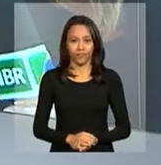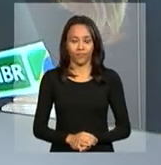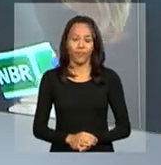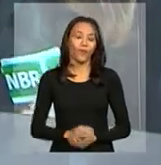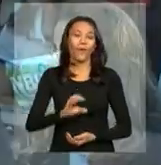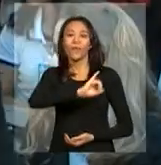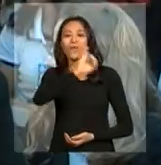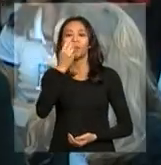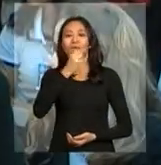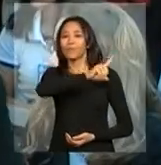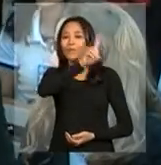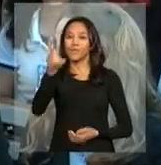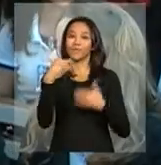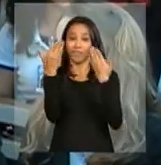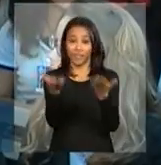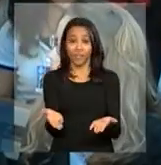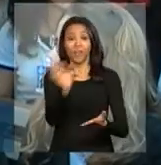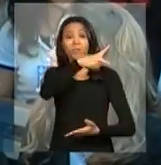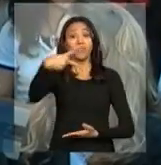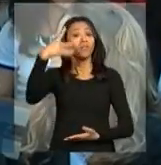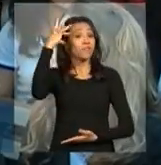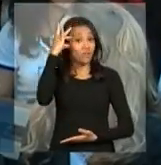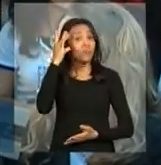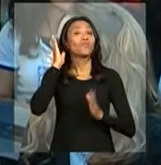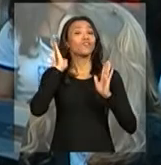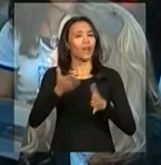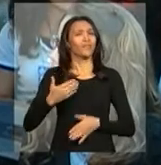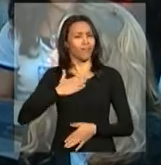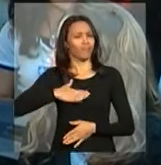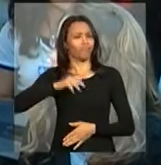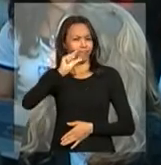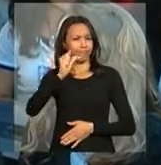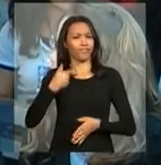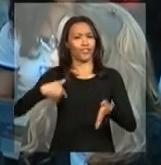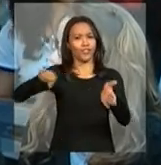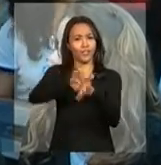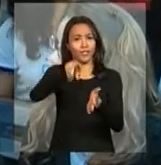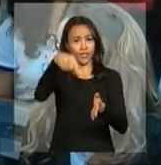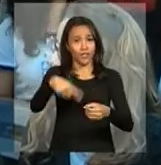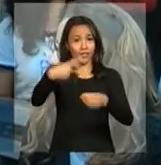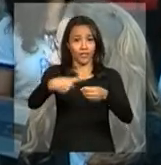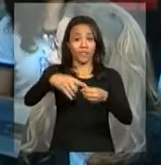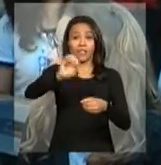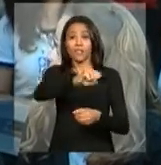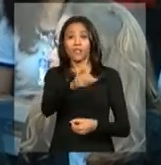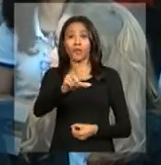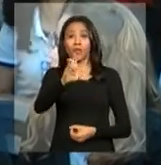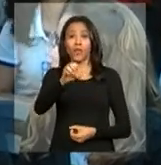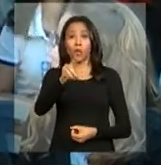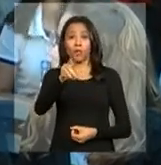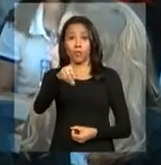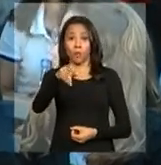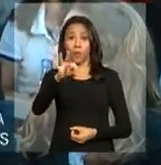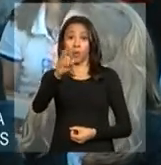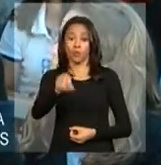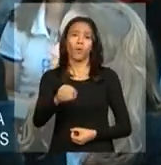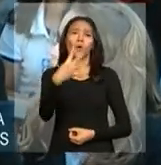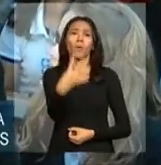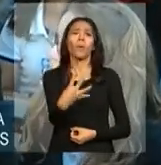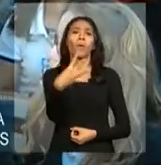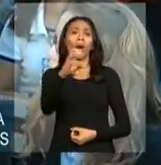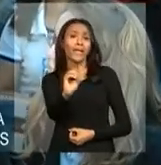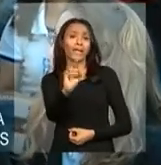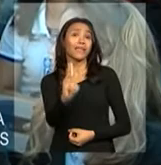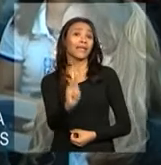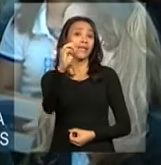Olá, bom dia, Daniele. A presidenta Dilma Rousseff já deve estar chegando aqui em São Leopoldo, cidade que fica aproximadamente 40 quilômetros